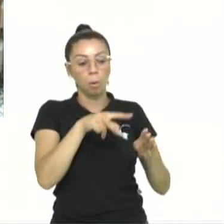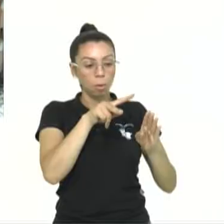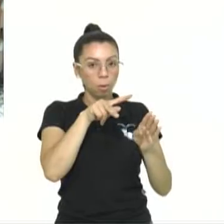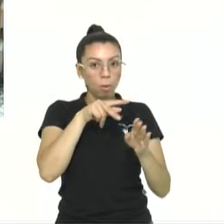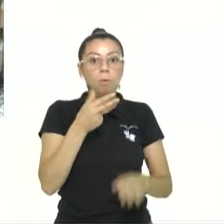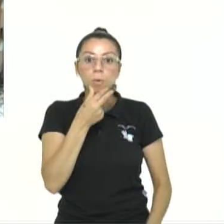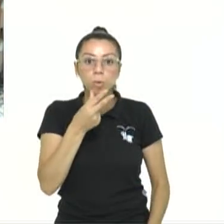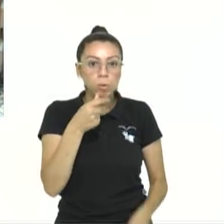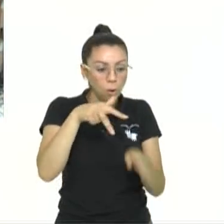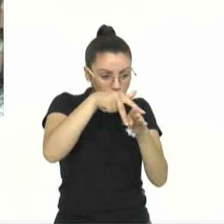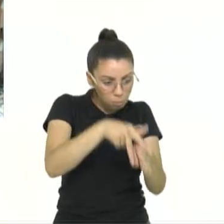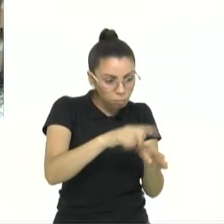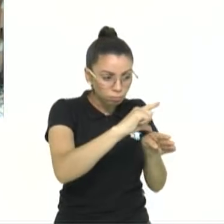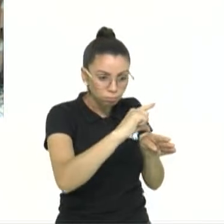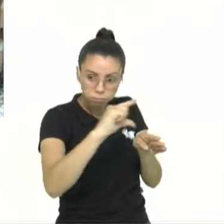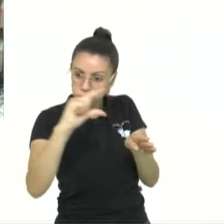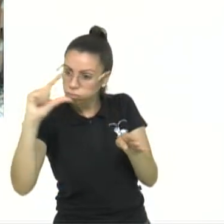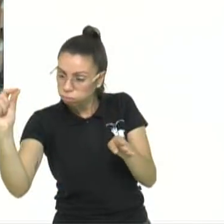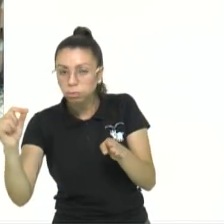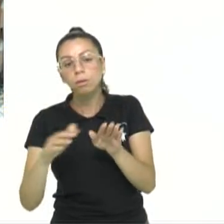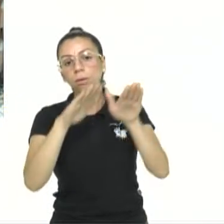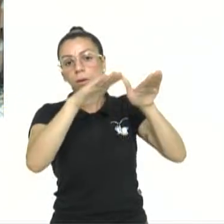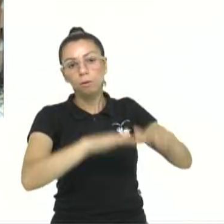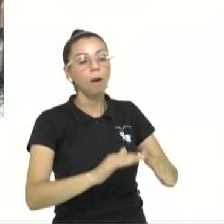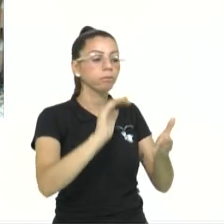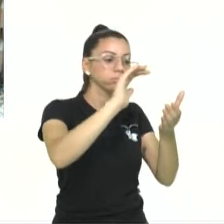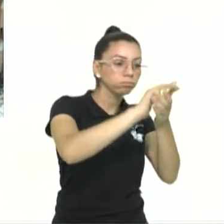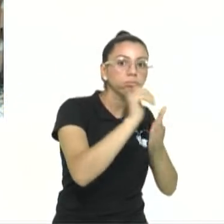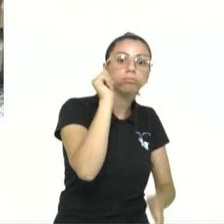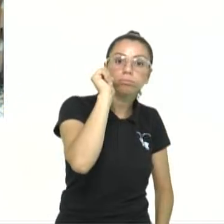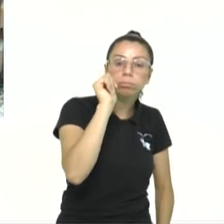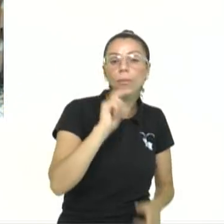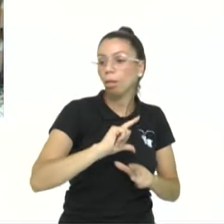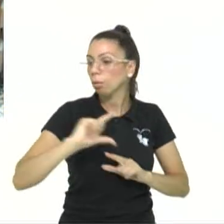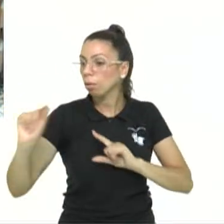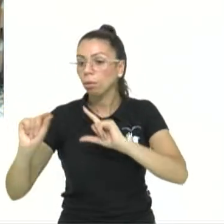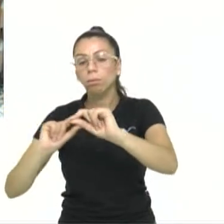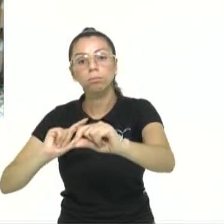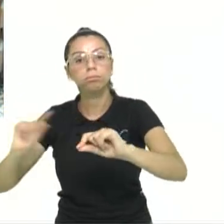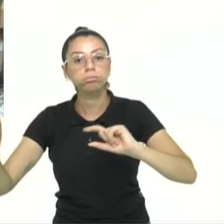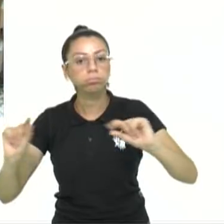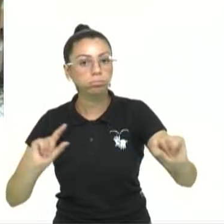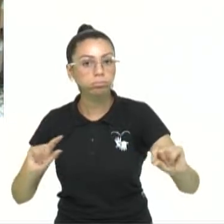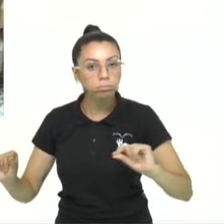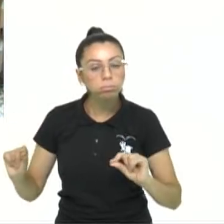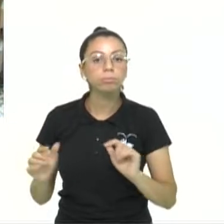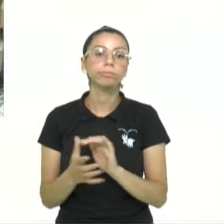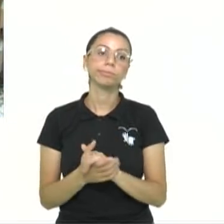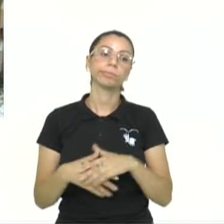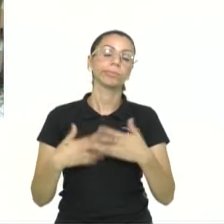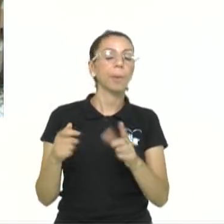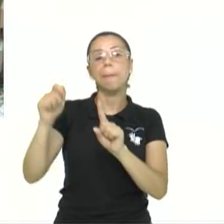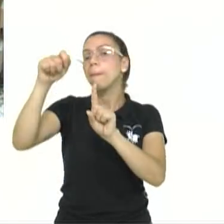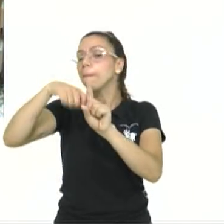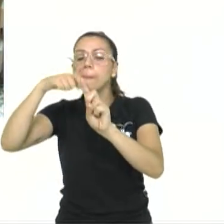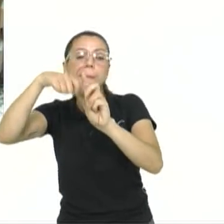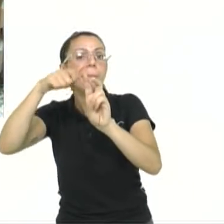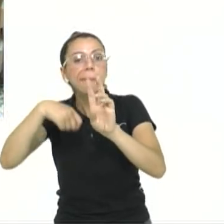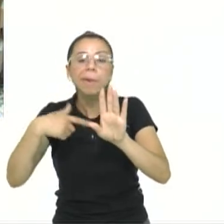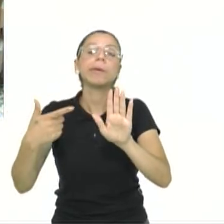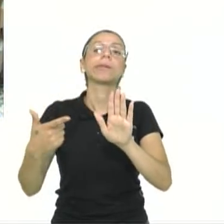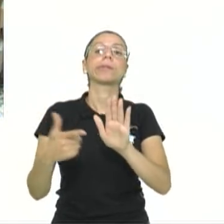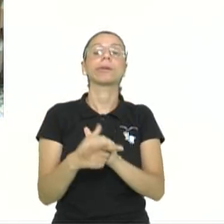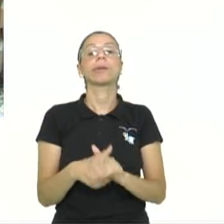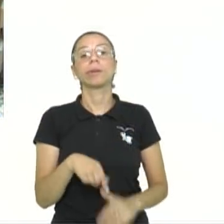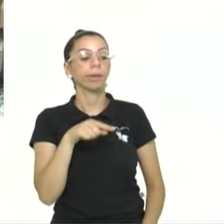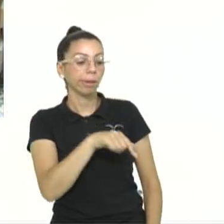esses homens, né? Deixavam lá suas esposas, suas mulheres, e saíam nas tropeadas e ficavam durante meses fora, e elas